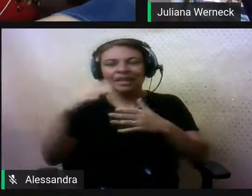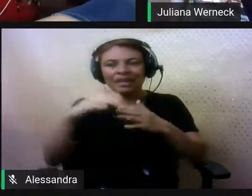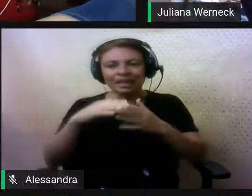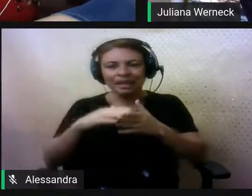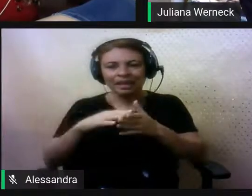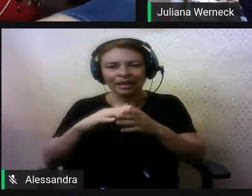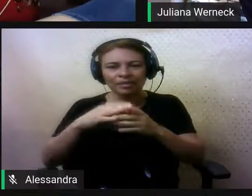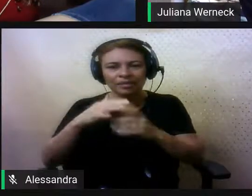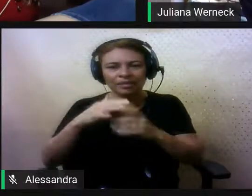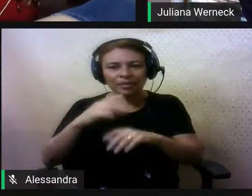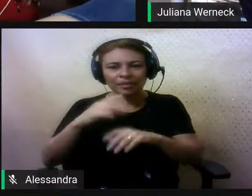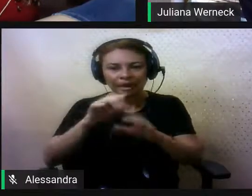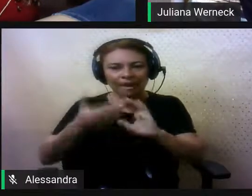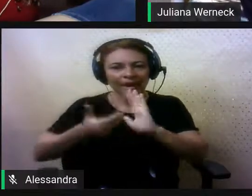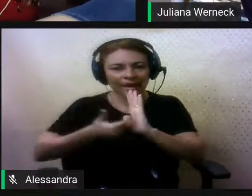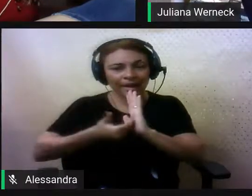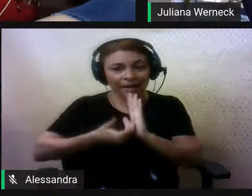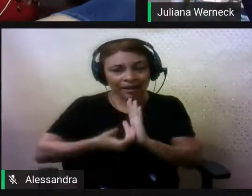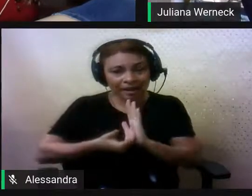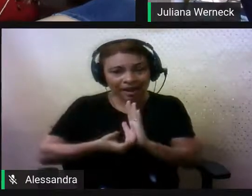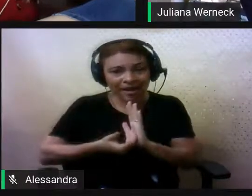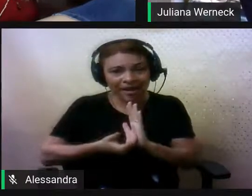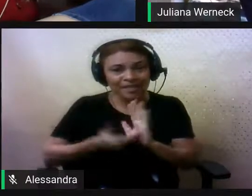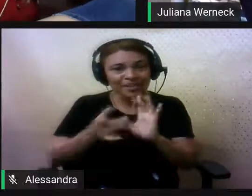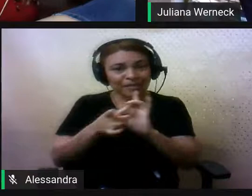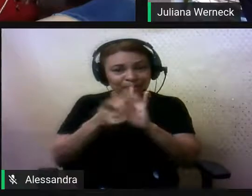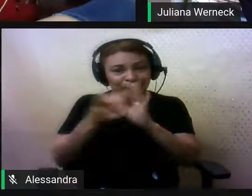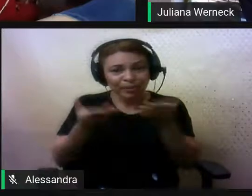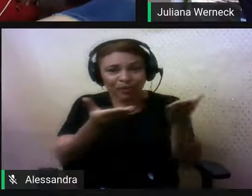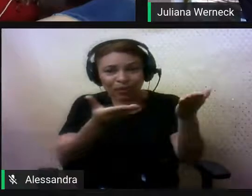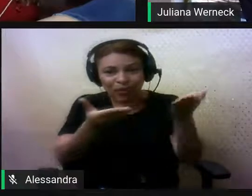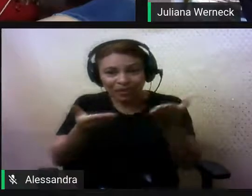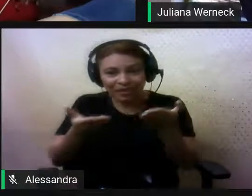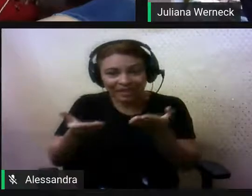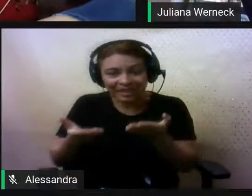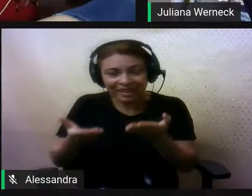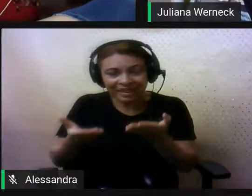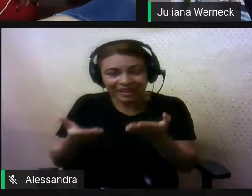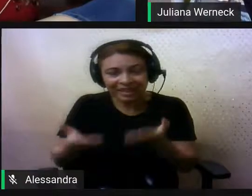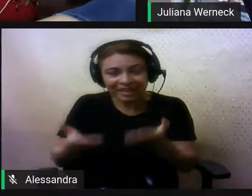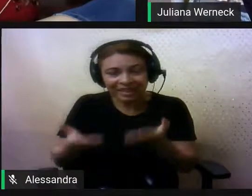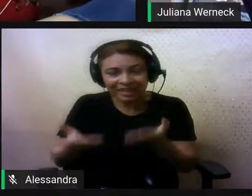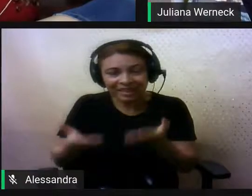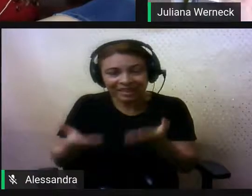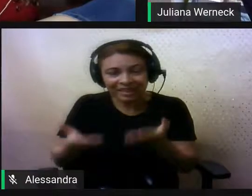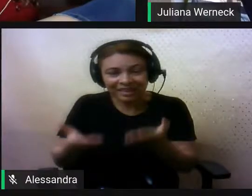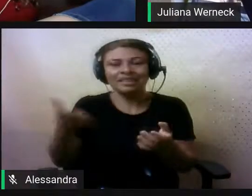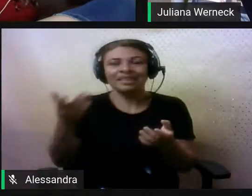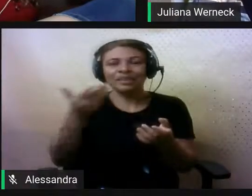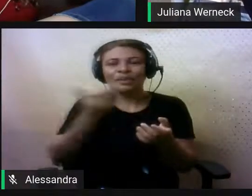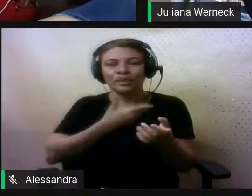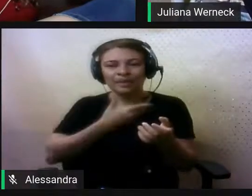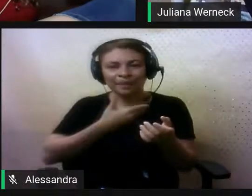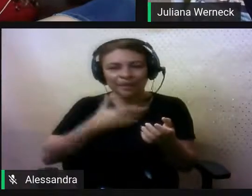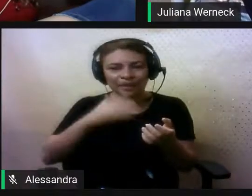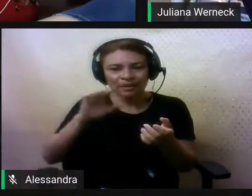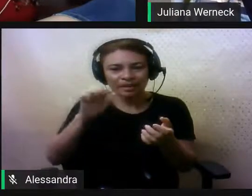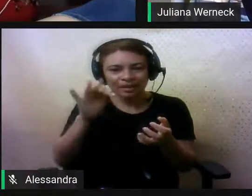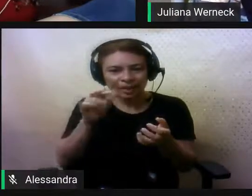né, à Câmara que propiciou a gente trazer a Dani, aos colegas do CEFOR, a coordenação